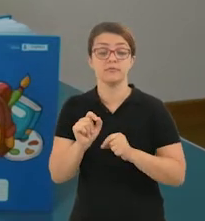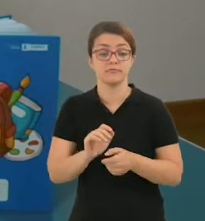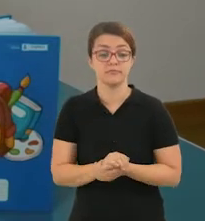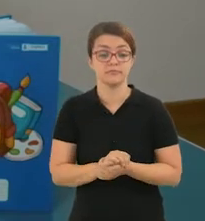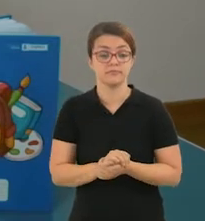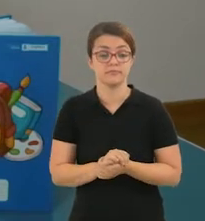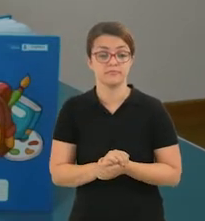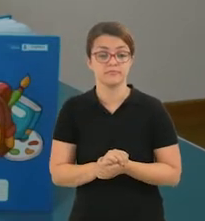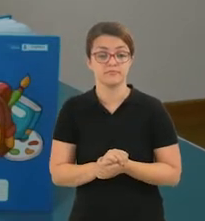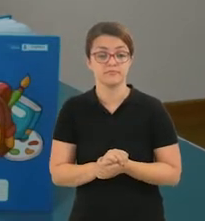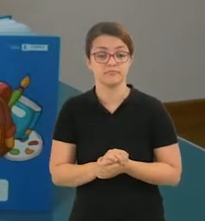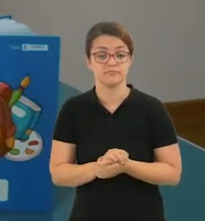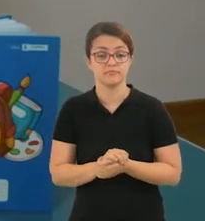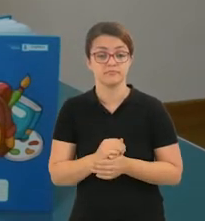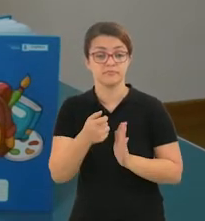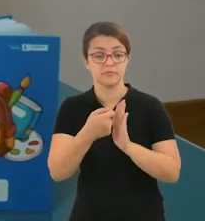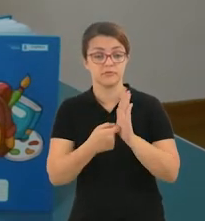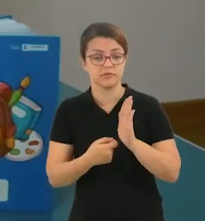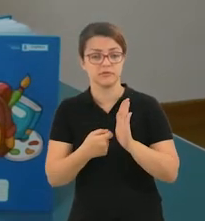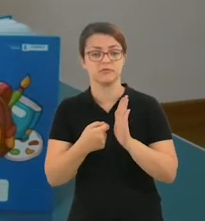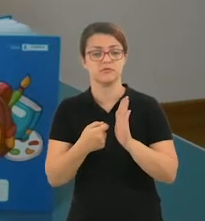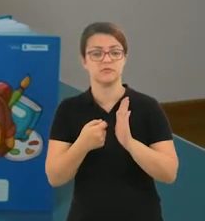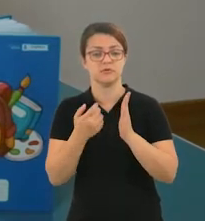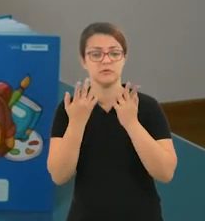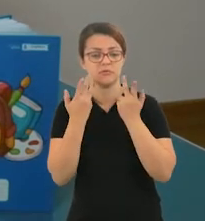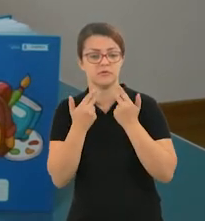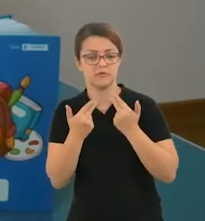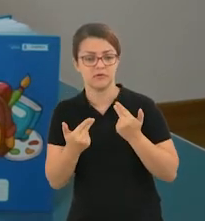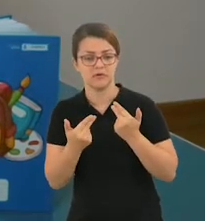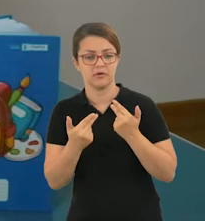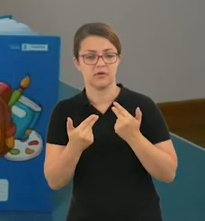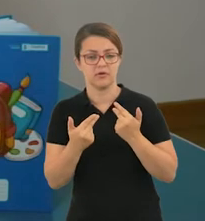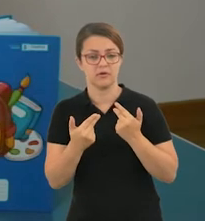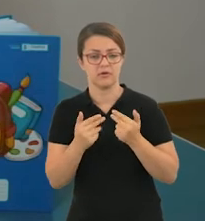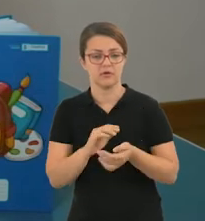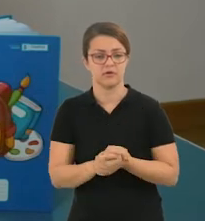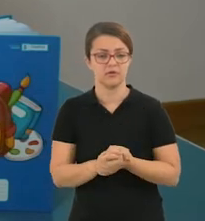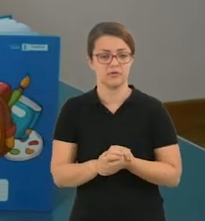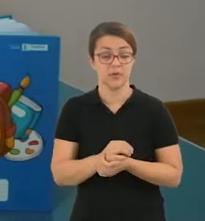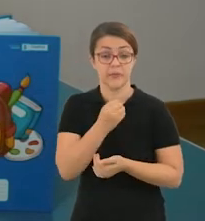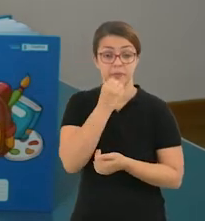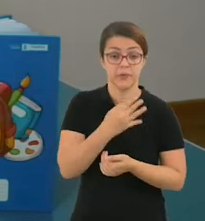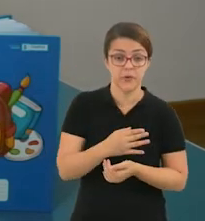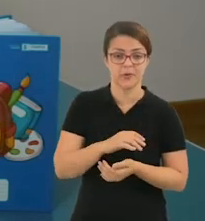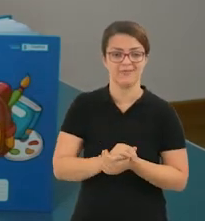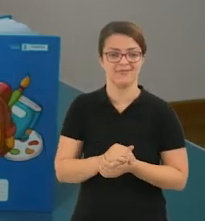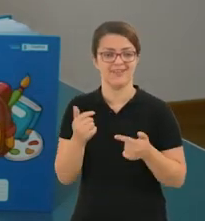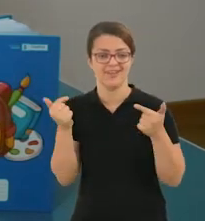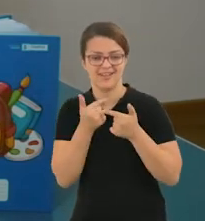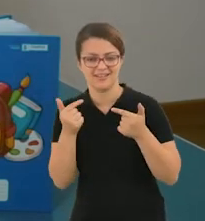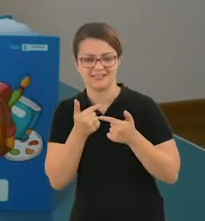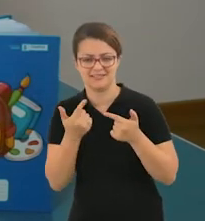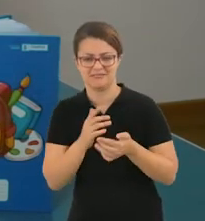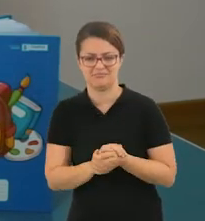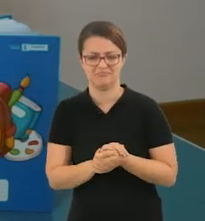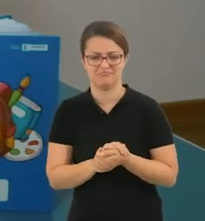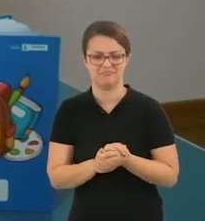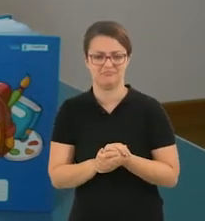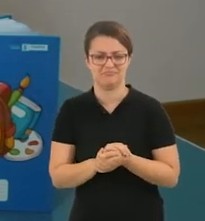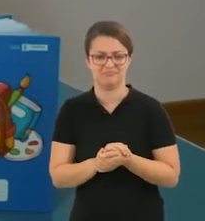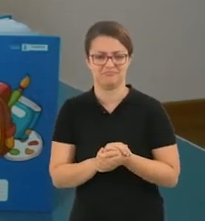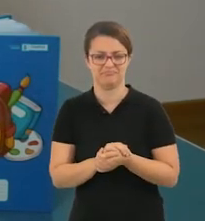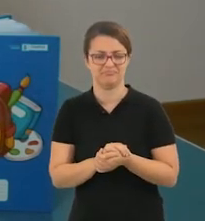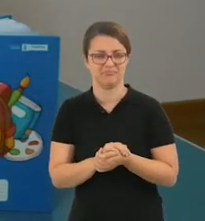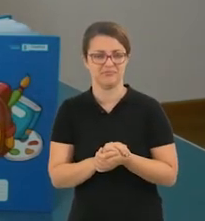o animal em questão é útil, engraçado ou inútil? Quantos insetos alguns